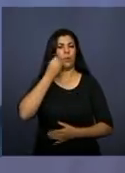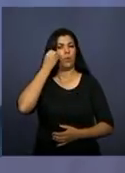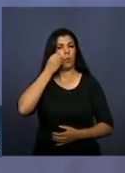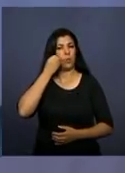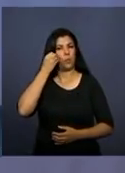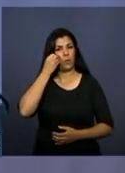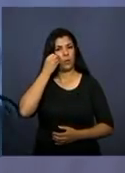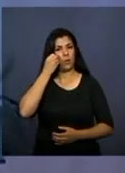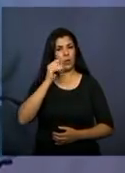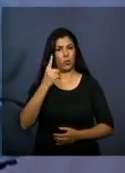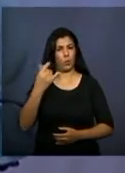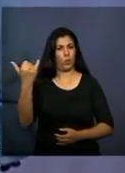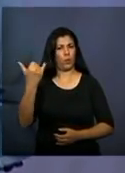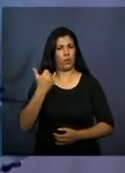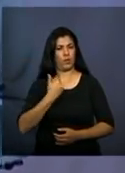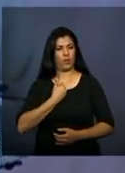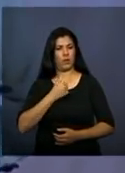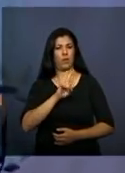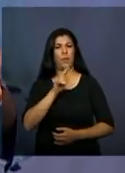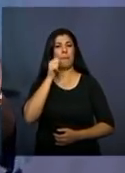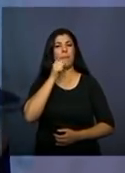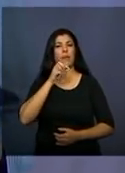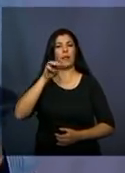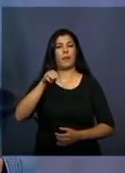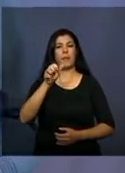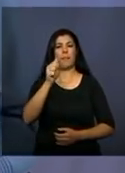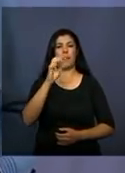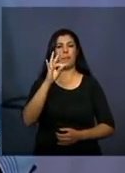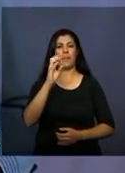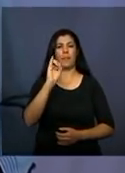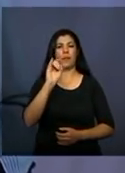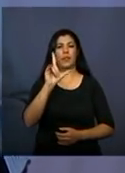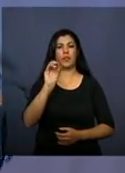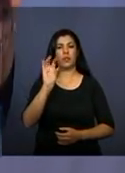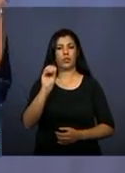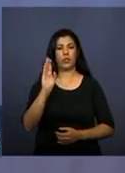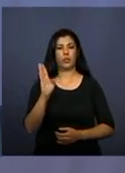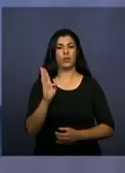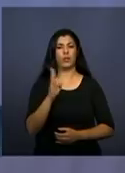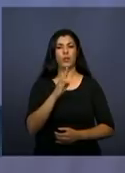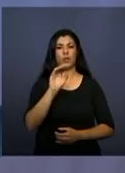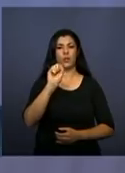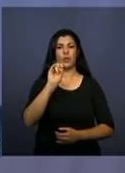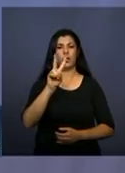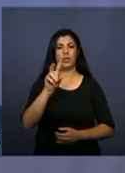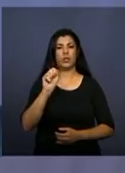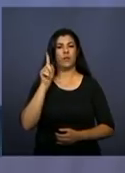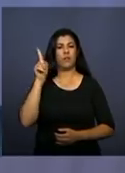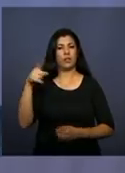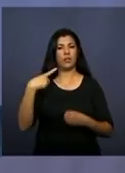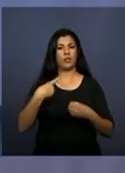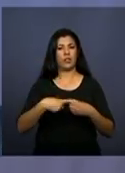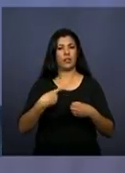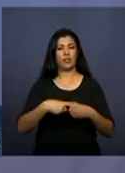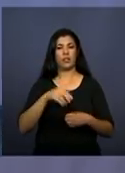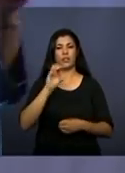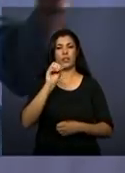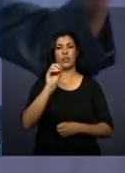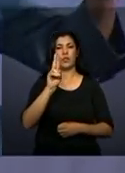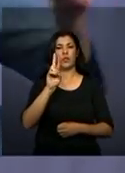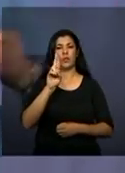me contaram uma da Matilde, da Silva Brás, catadora de ourinhos. Toda